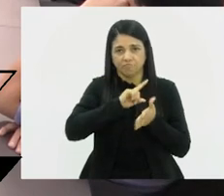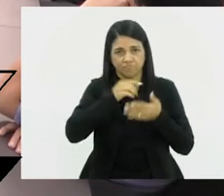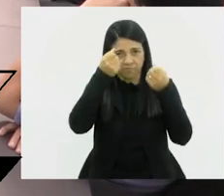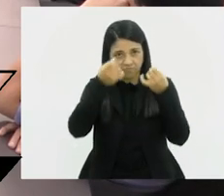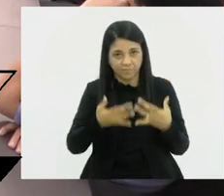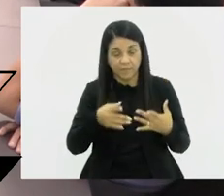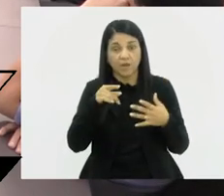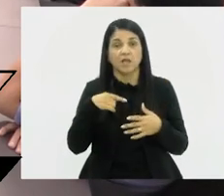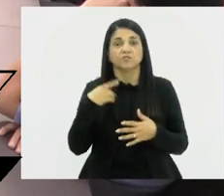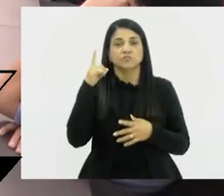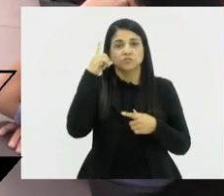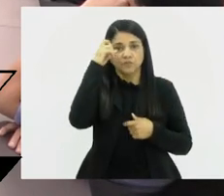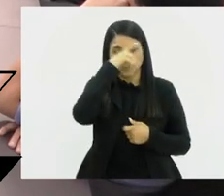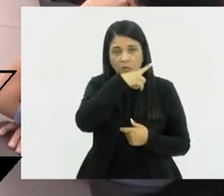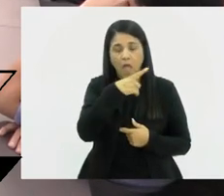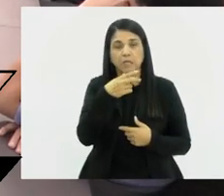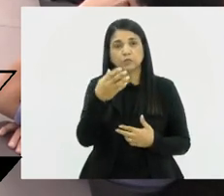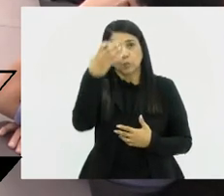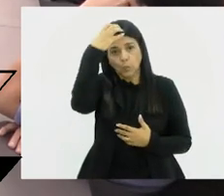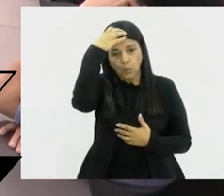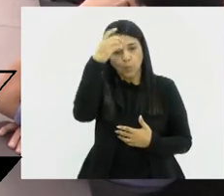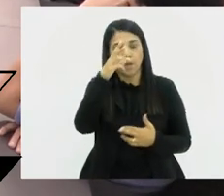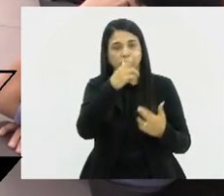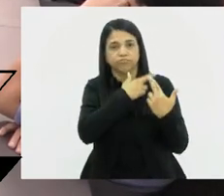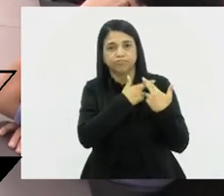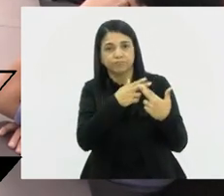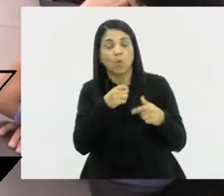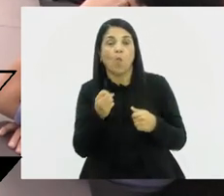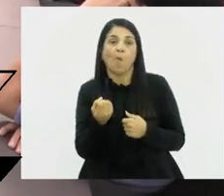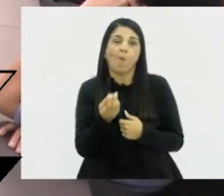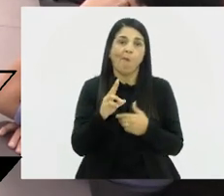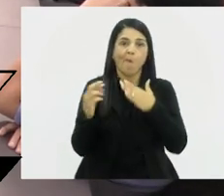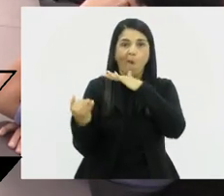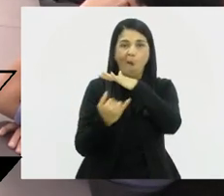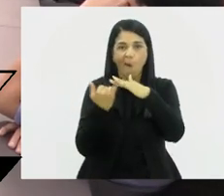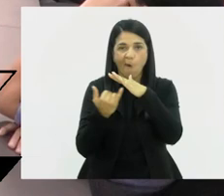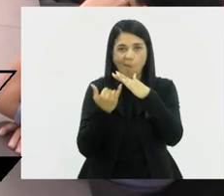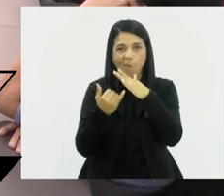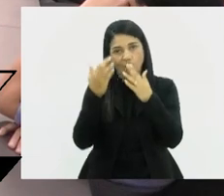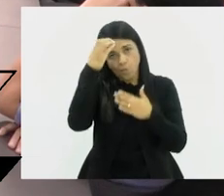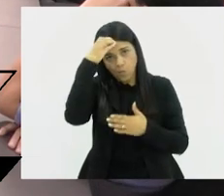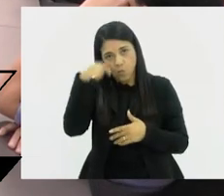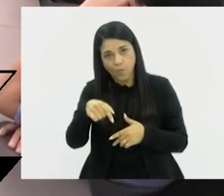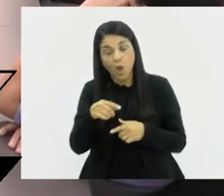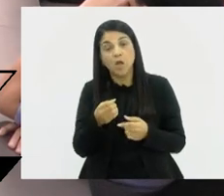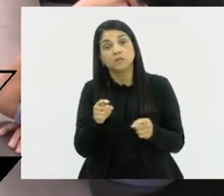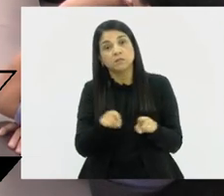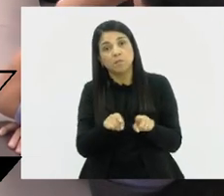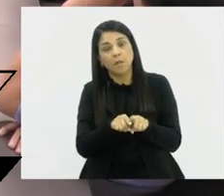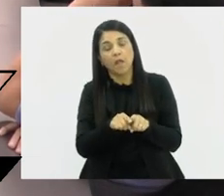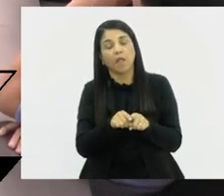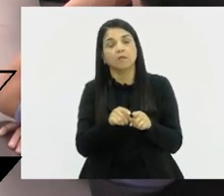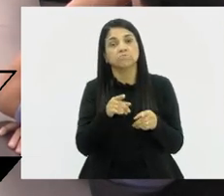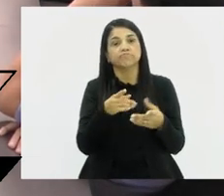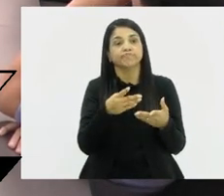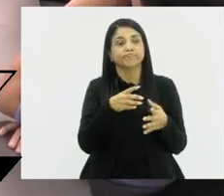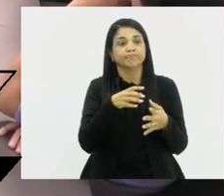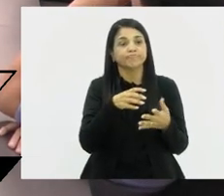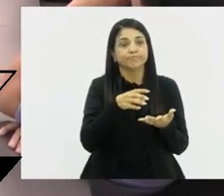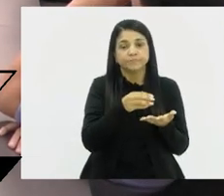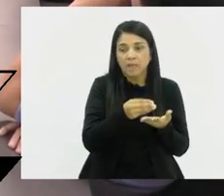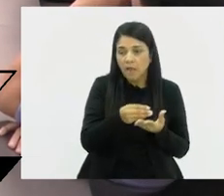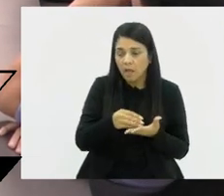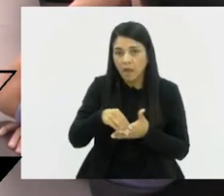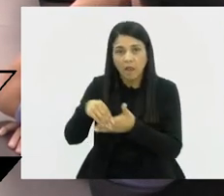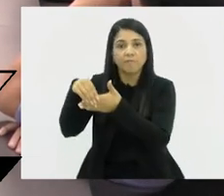se atribuir culpa a alguém, né, ou algum órgão específico, e principalmente da condução desses animais, para onde levá-los, o